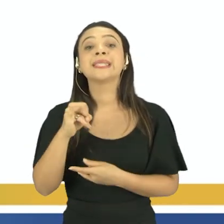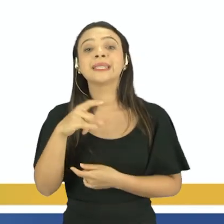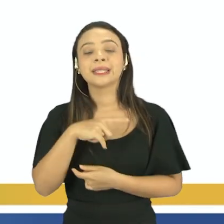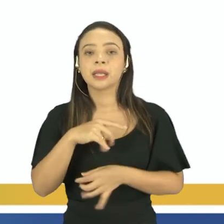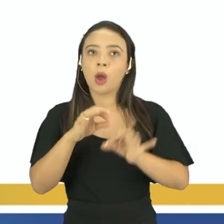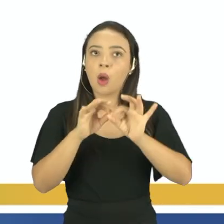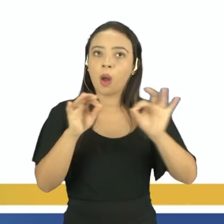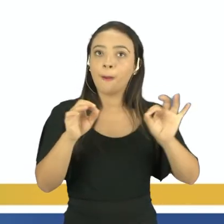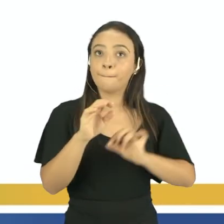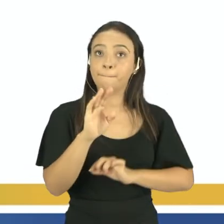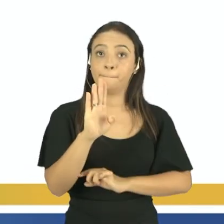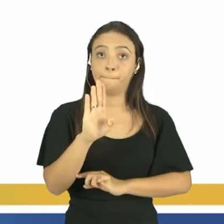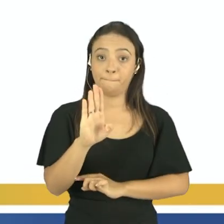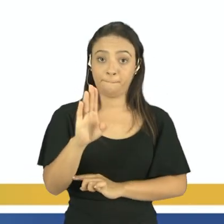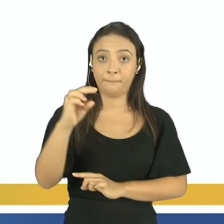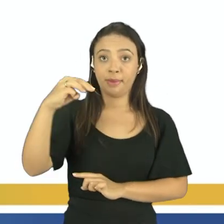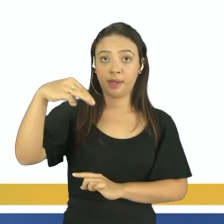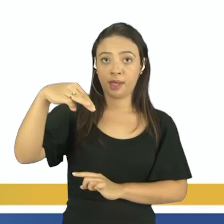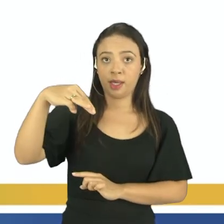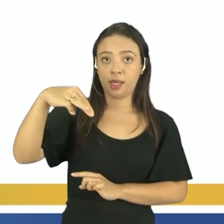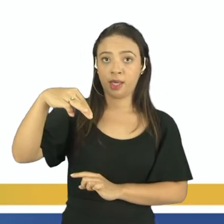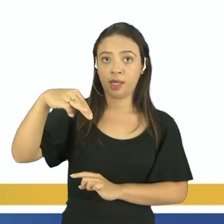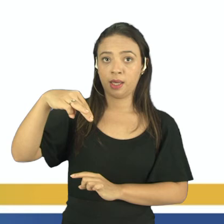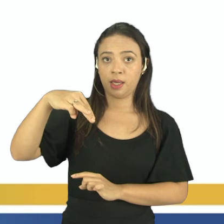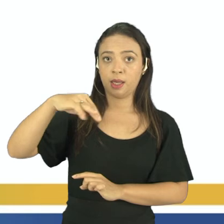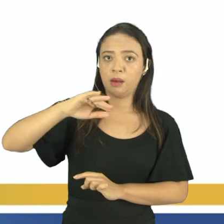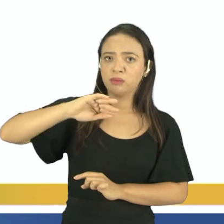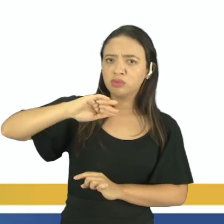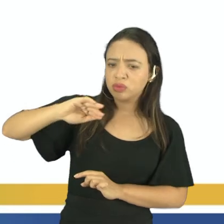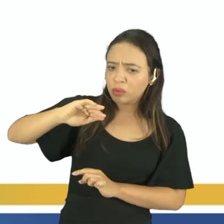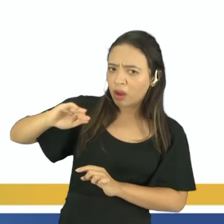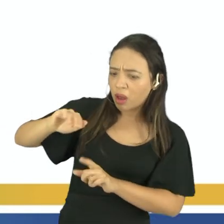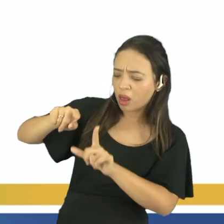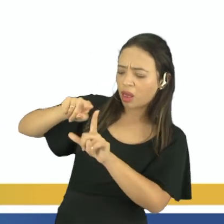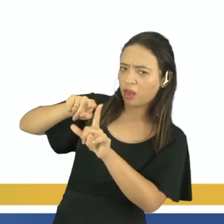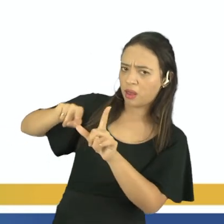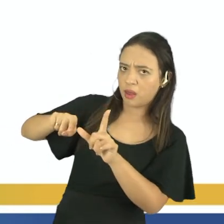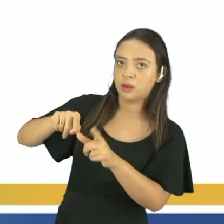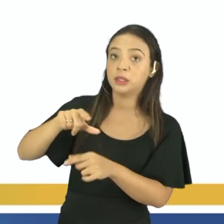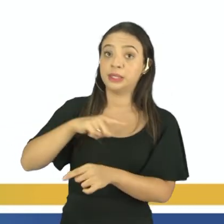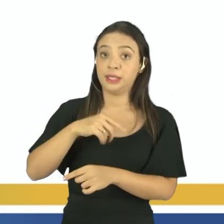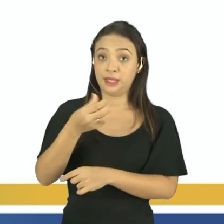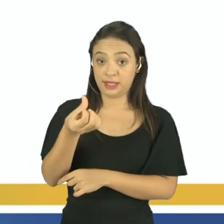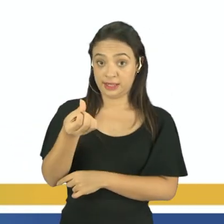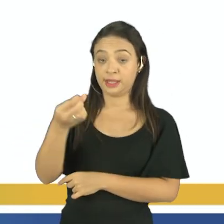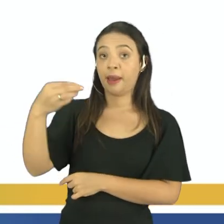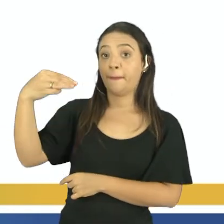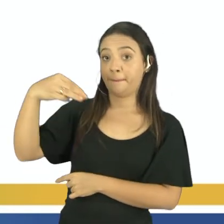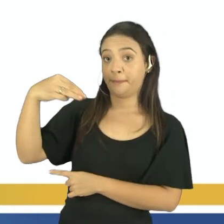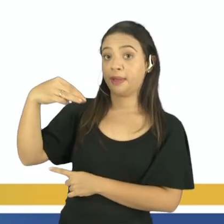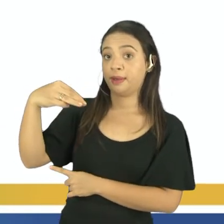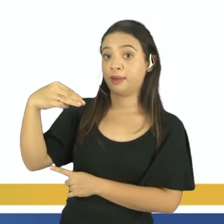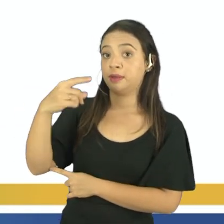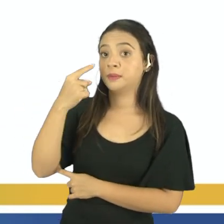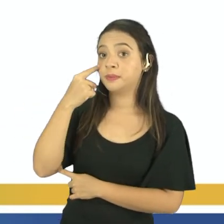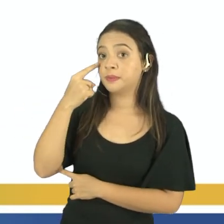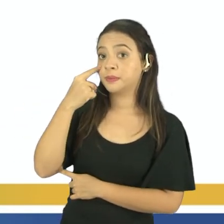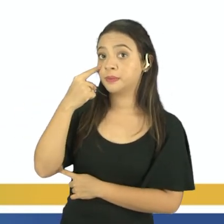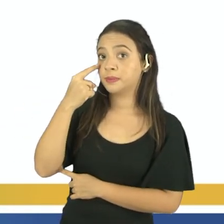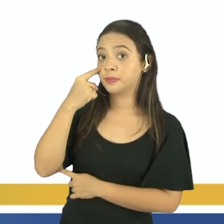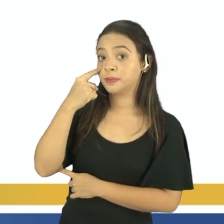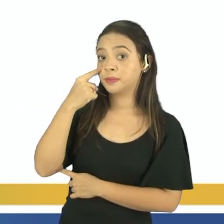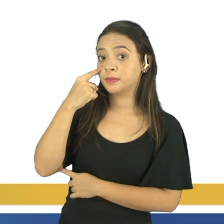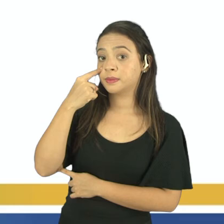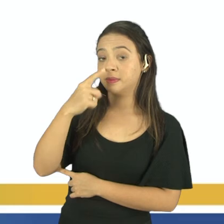segmento BM, né, que está lá no cantinho ali embaixo do nosso triângulo, mede 6 metros, ó, observem aí apresentada a